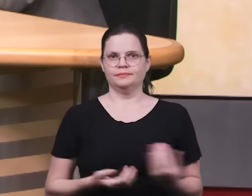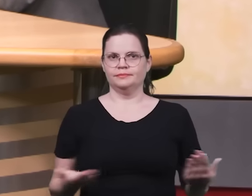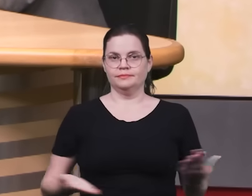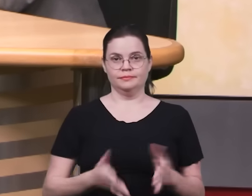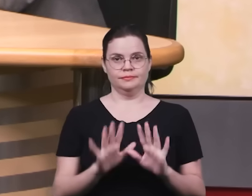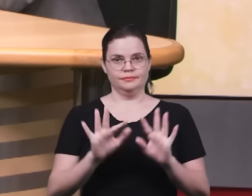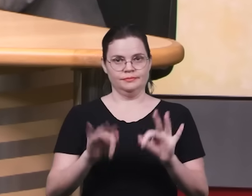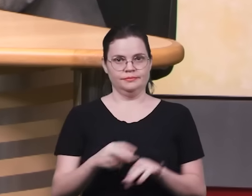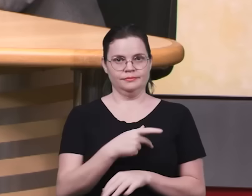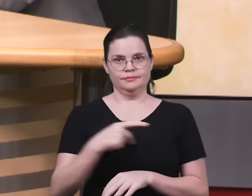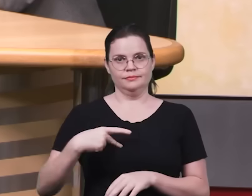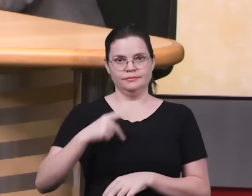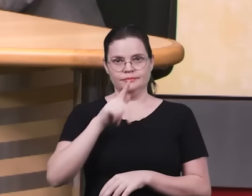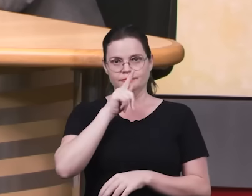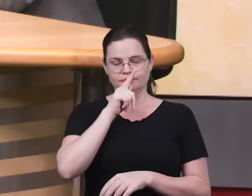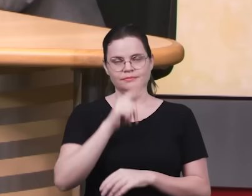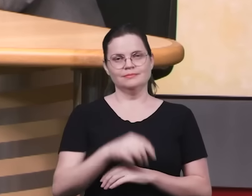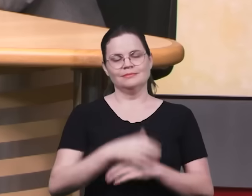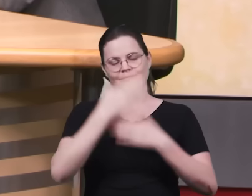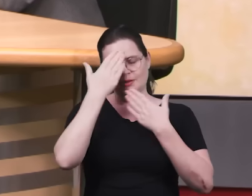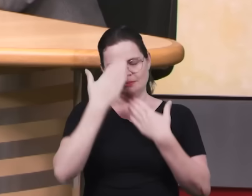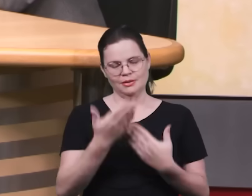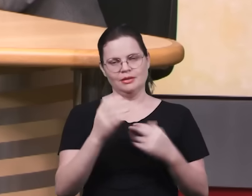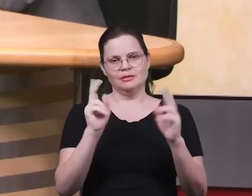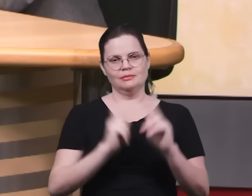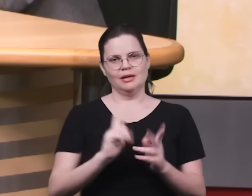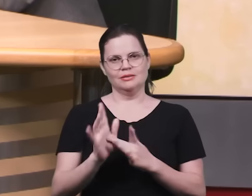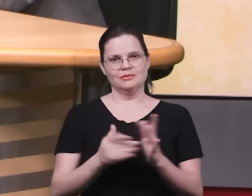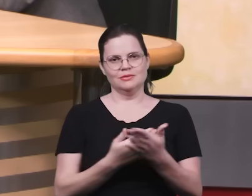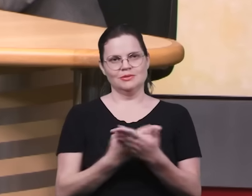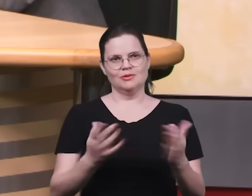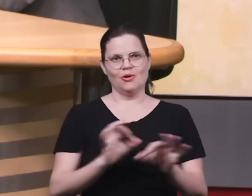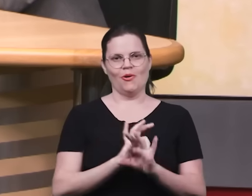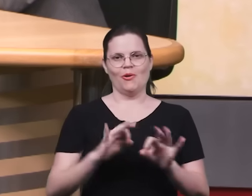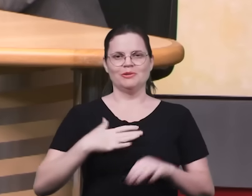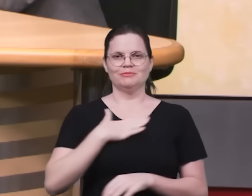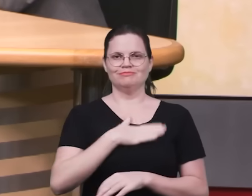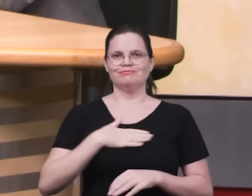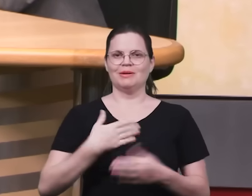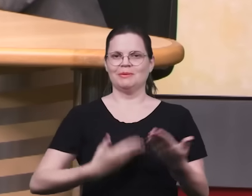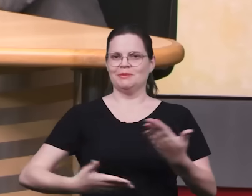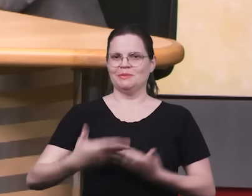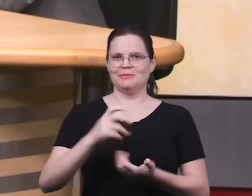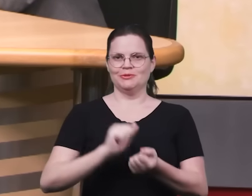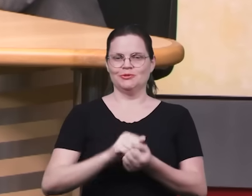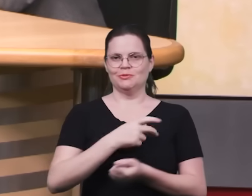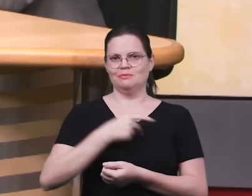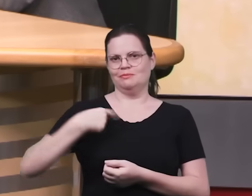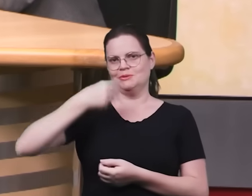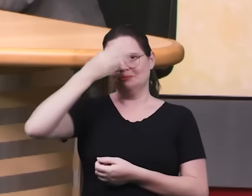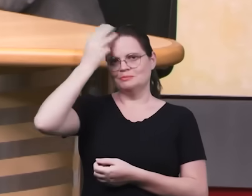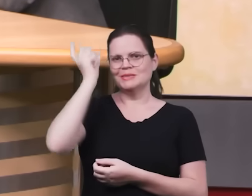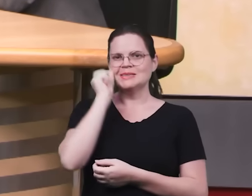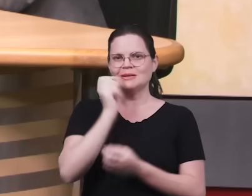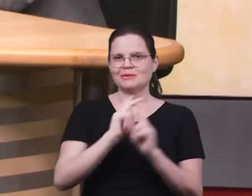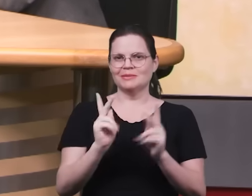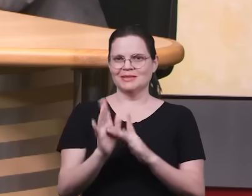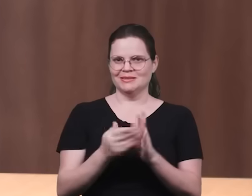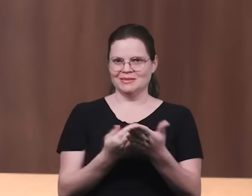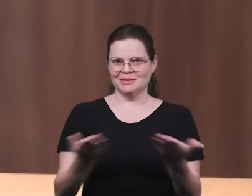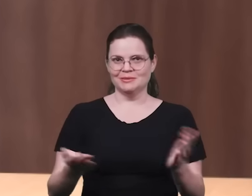encerrando aqui, pastor Gilson. A parte do senhor, boa sua participação conosco. Amém, obrigado. Pastor Marcelo. Paz do Senhor a